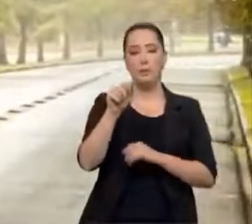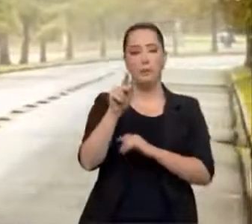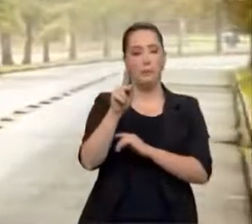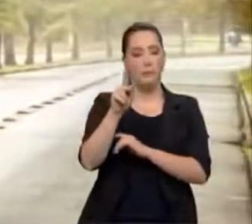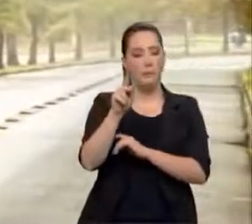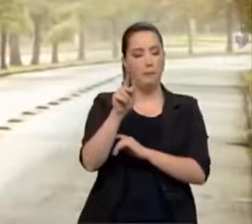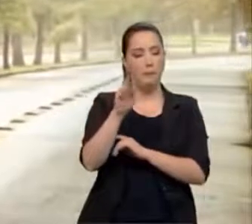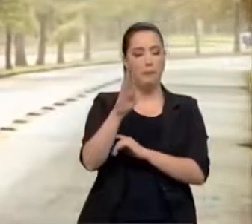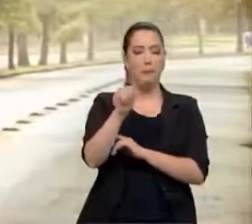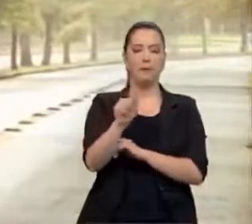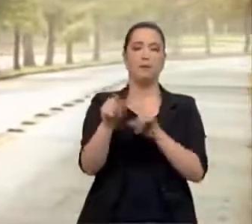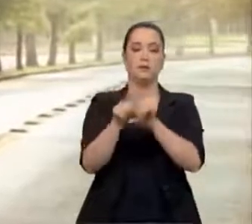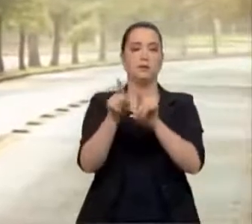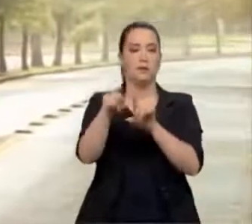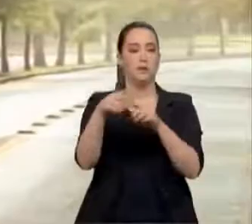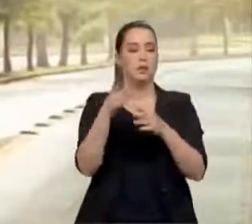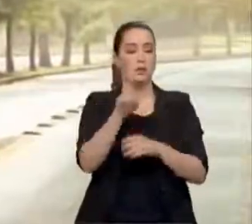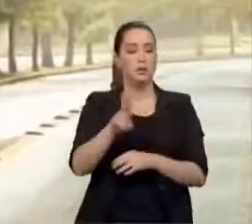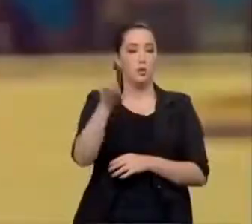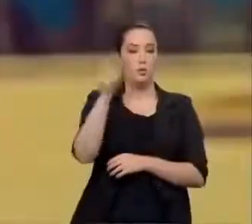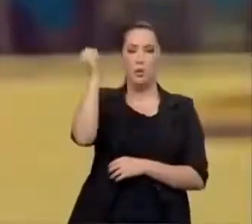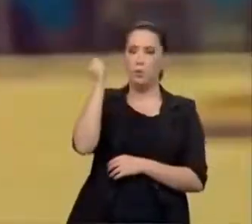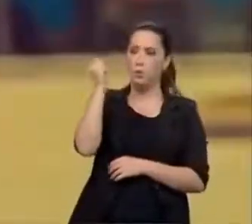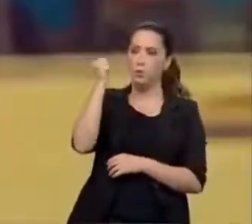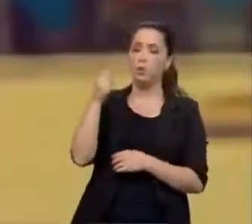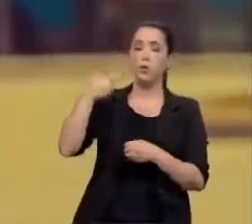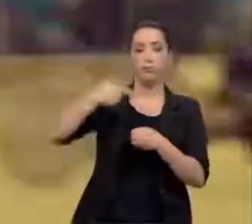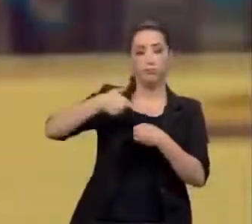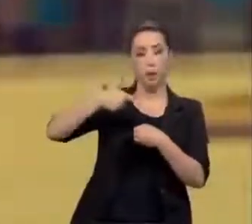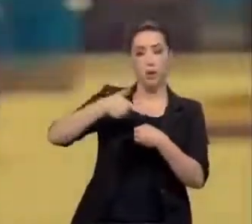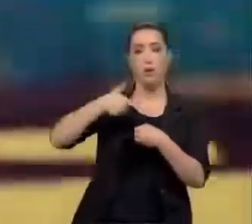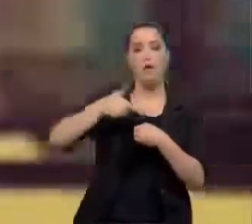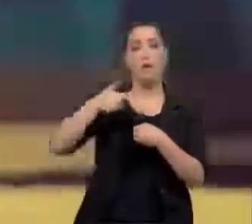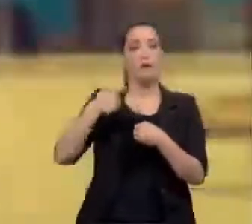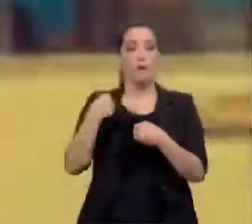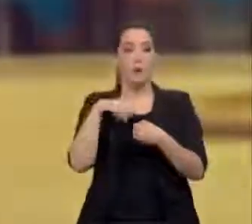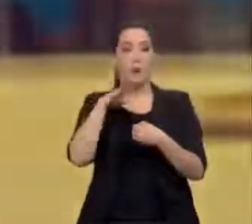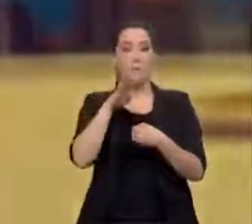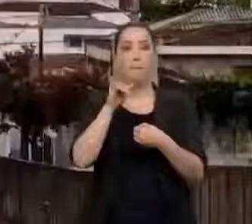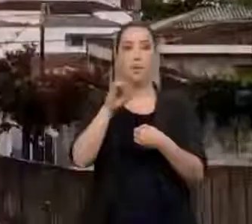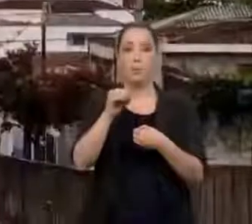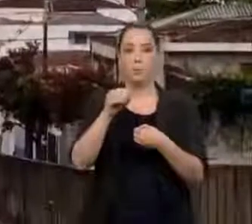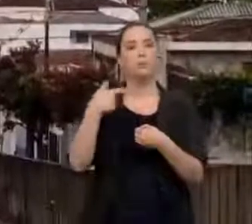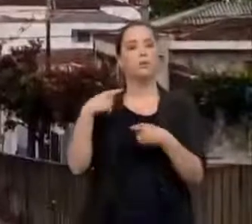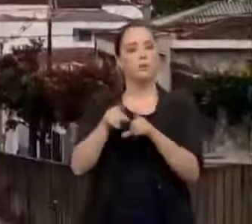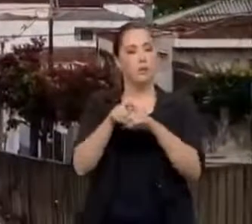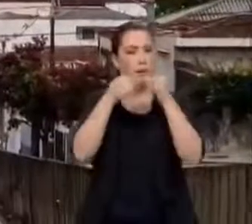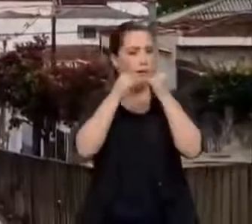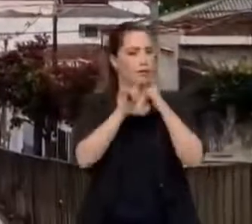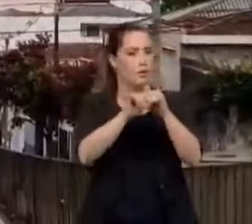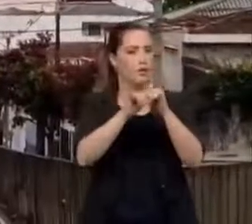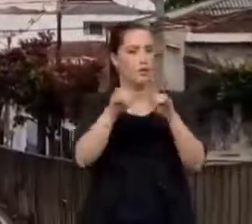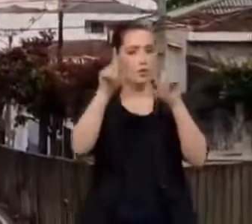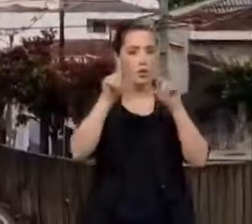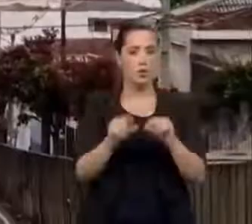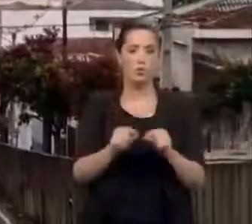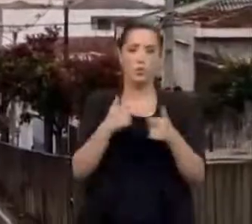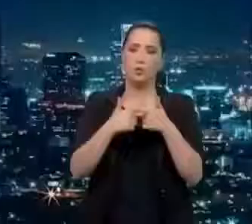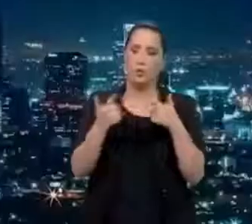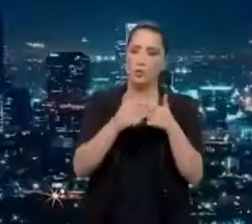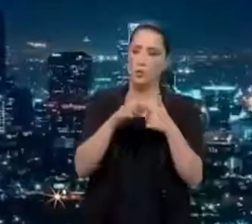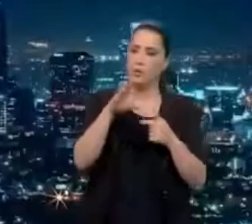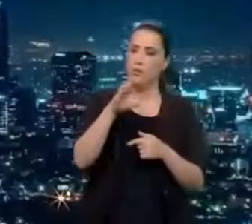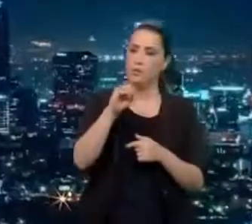veículos híbridos, que funcionam à base de biocombustível e eletricidade, o que reduz as emissões de CO2 na